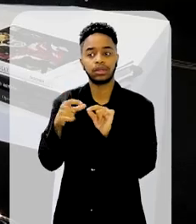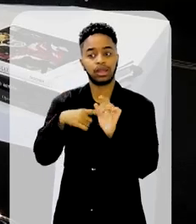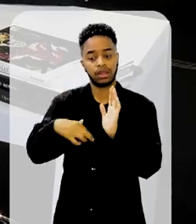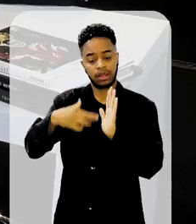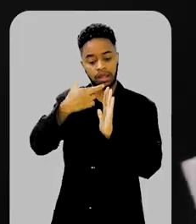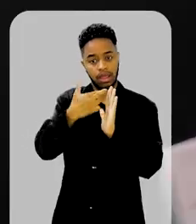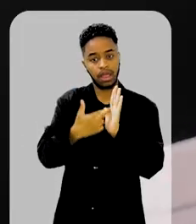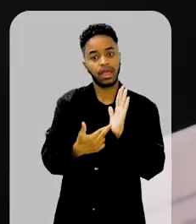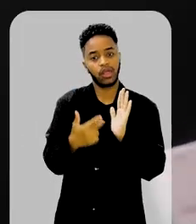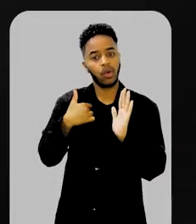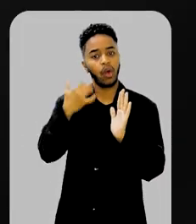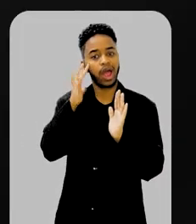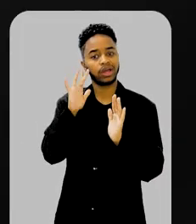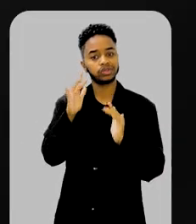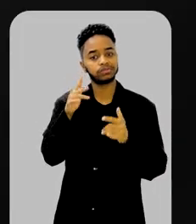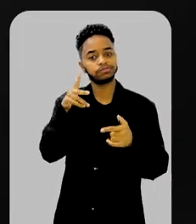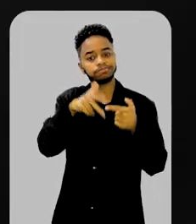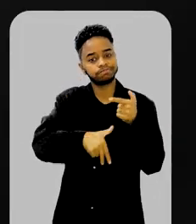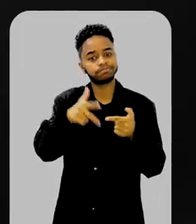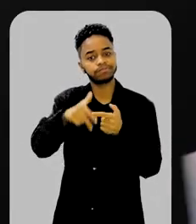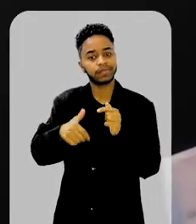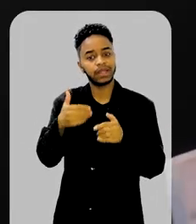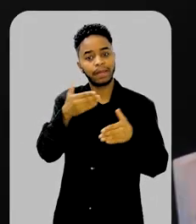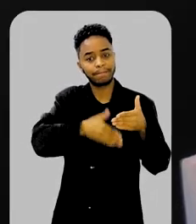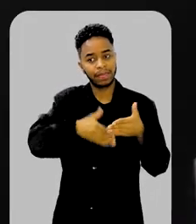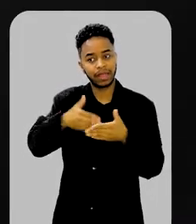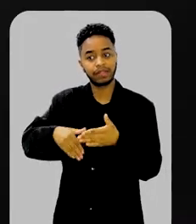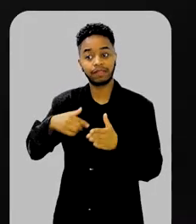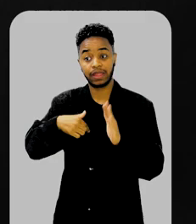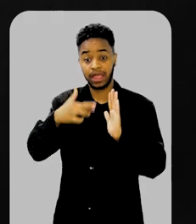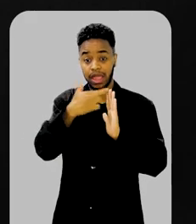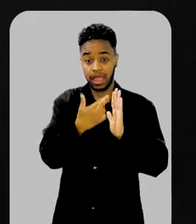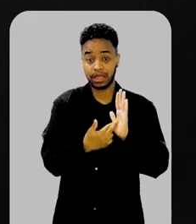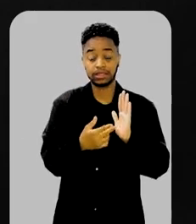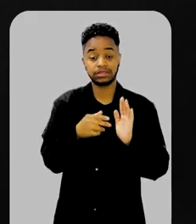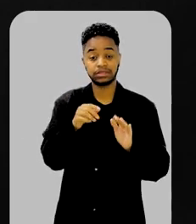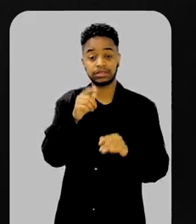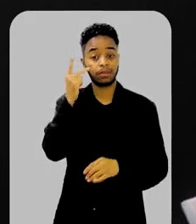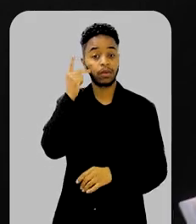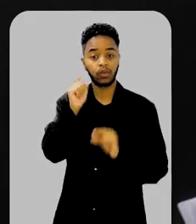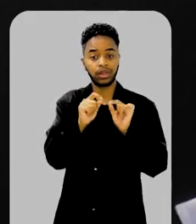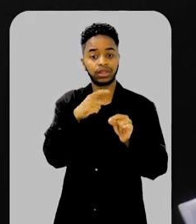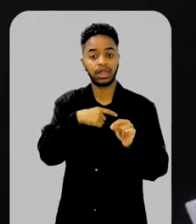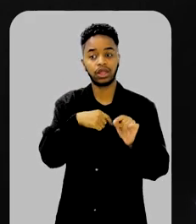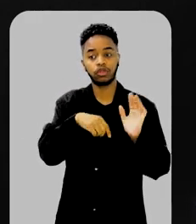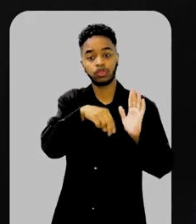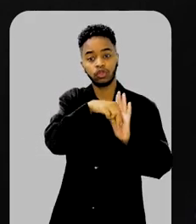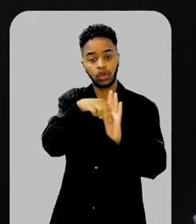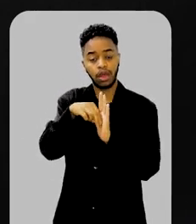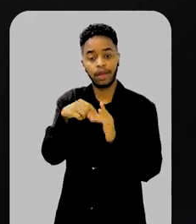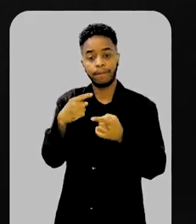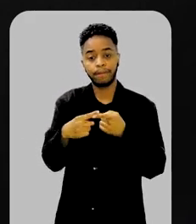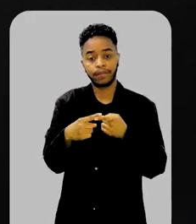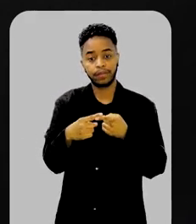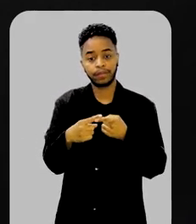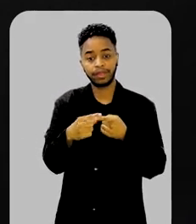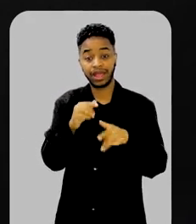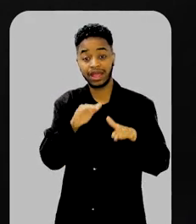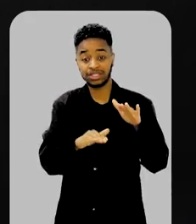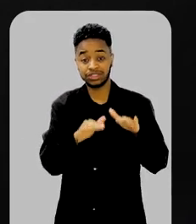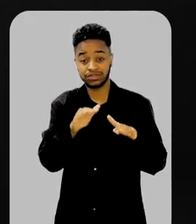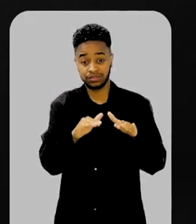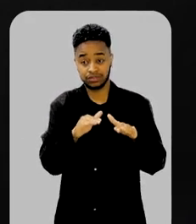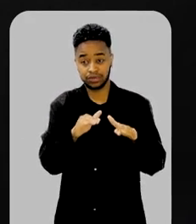regulamento que aí para mim ele Castra e ele tem pontos de balizamento o regulamento de São Paulo trabalha por pontos de balizamento em que muitas